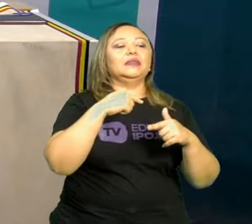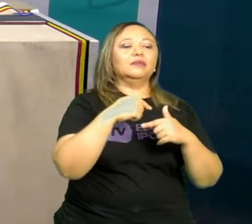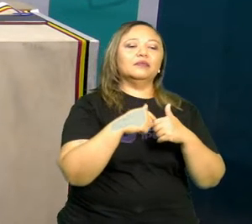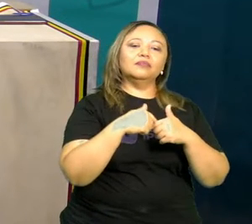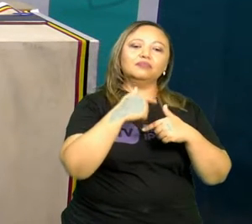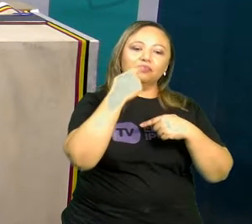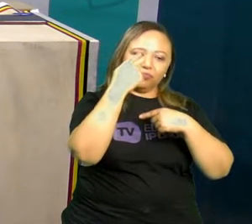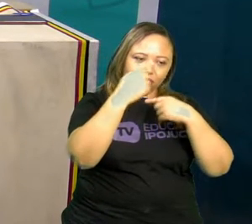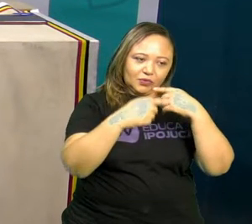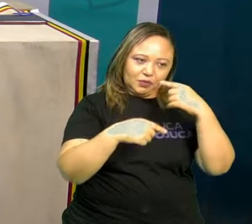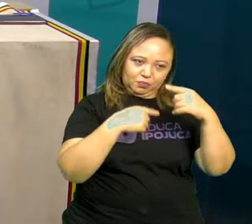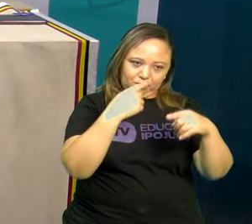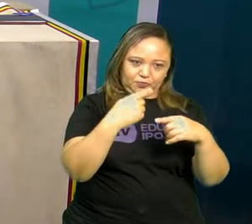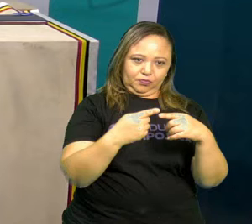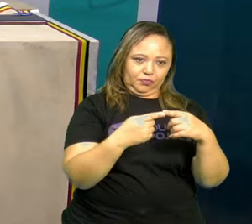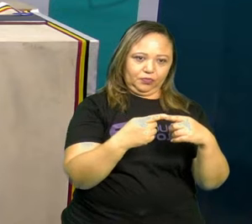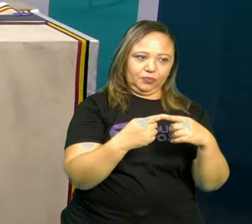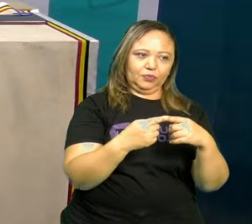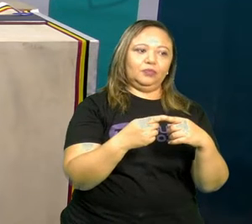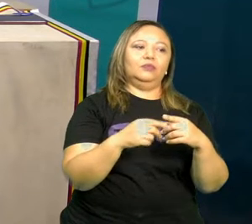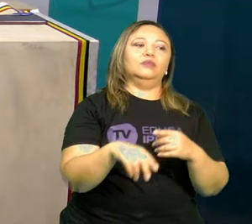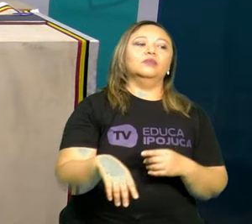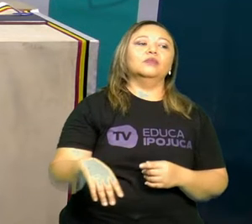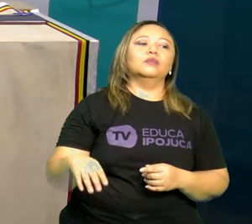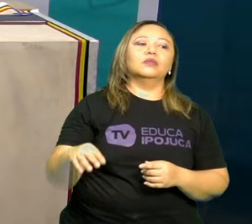E vamos